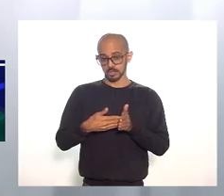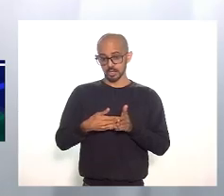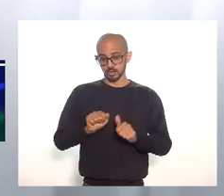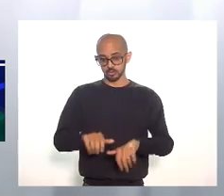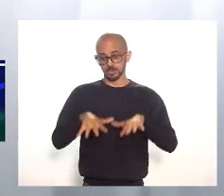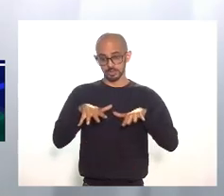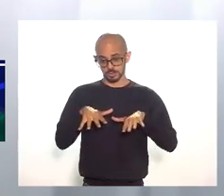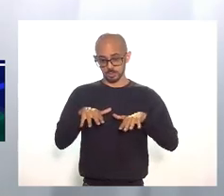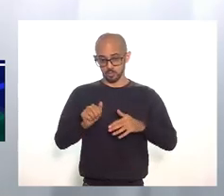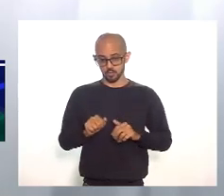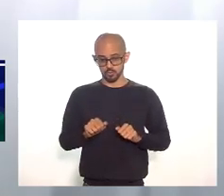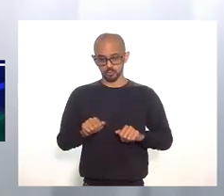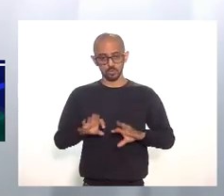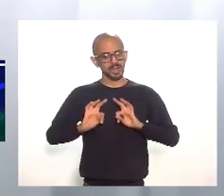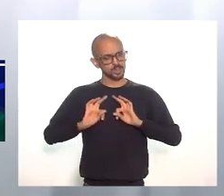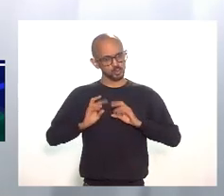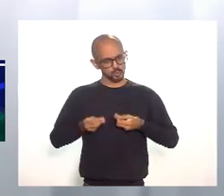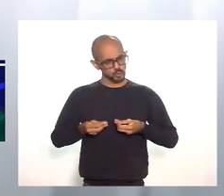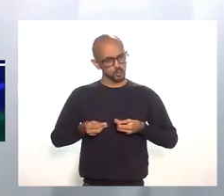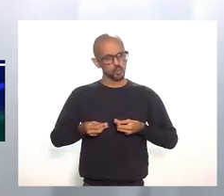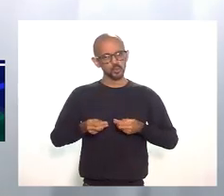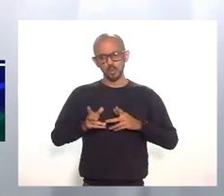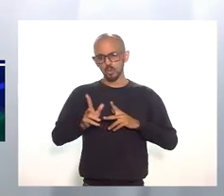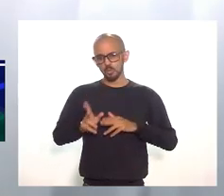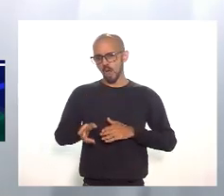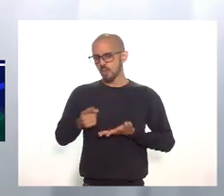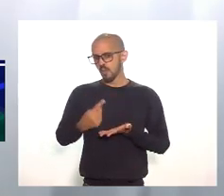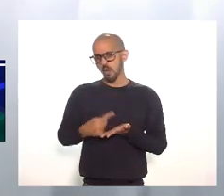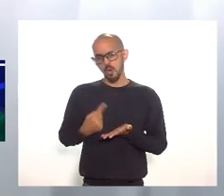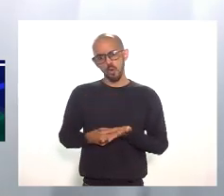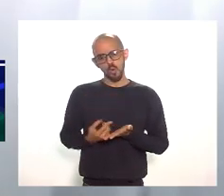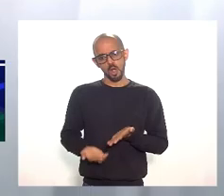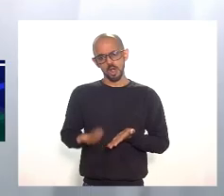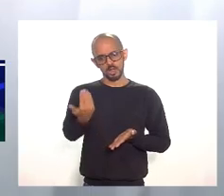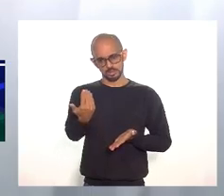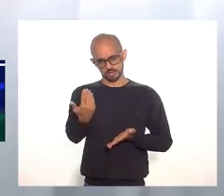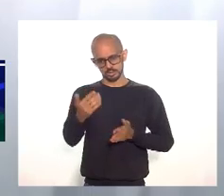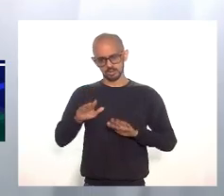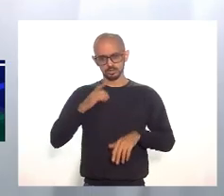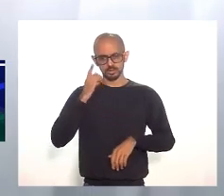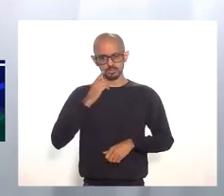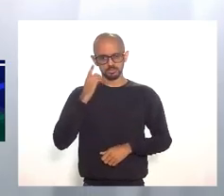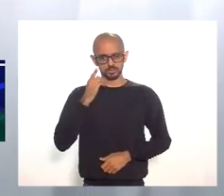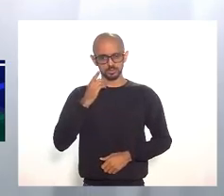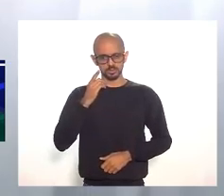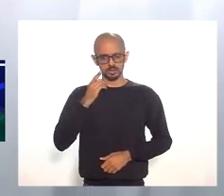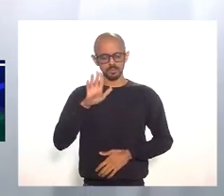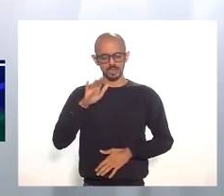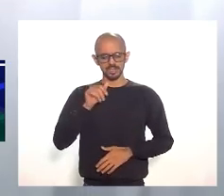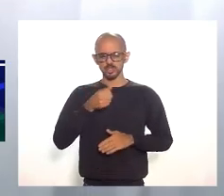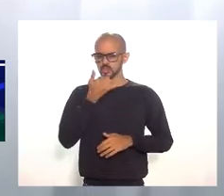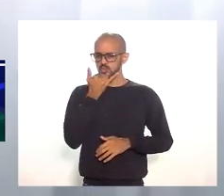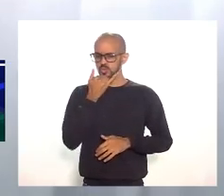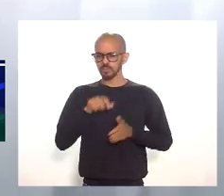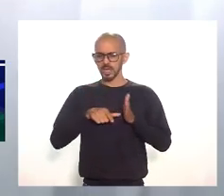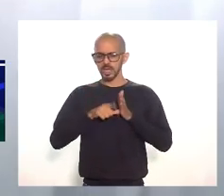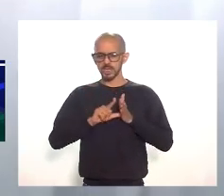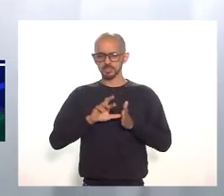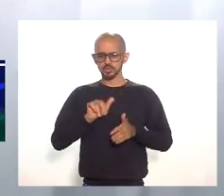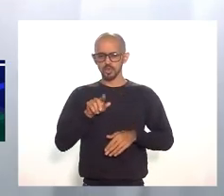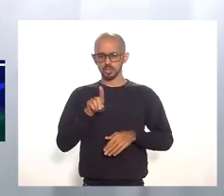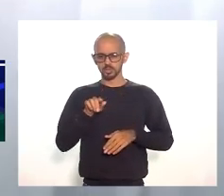dentro do que foi acordado, tudo dentro do que foi conversado. Deputado, antes do deputado Rodrigo Amorim, tem o